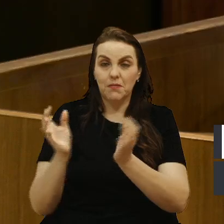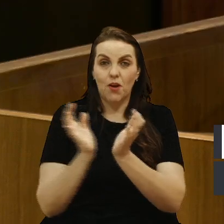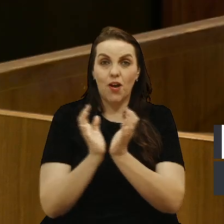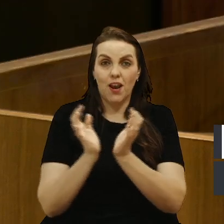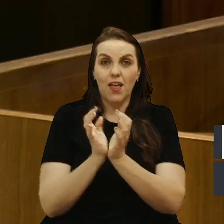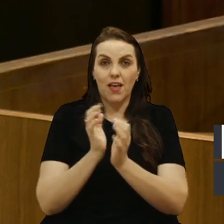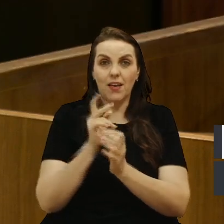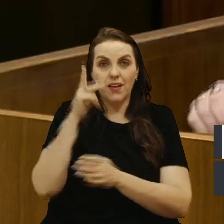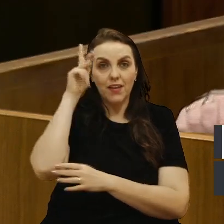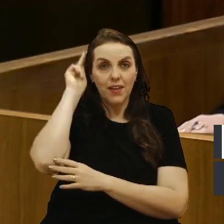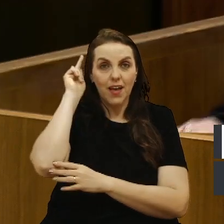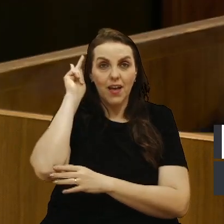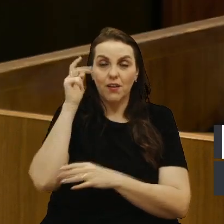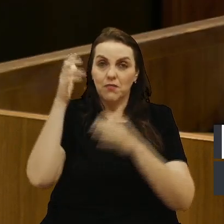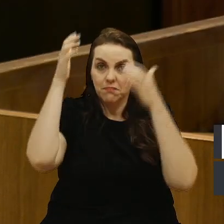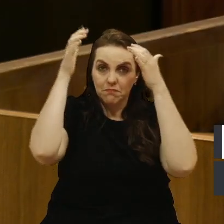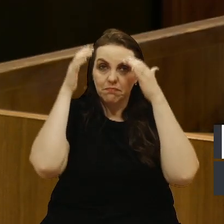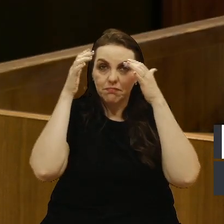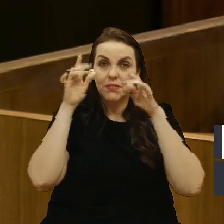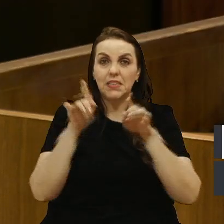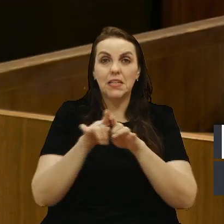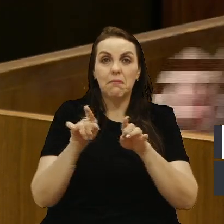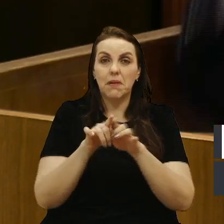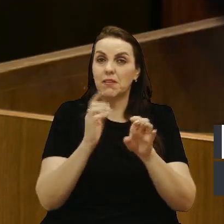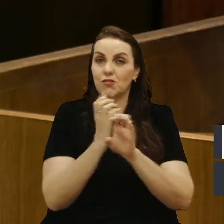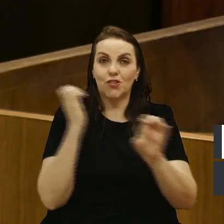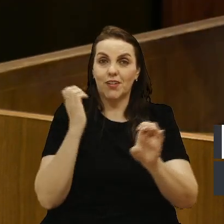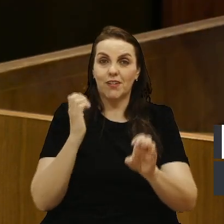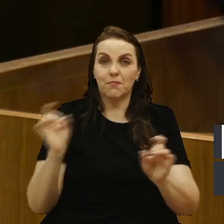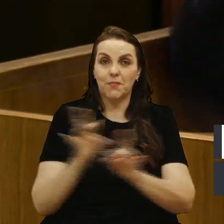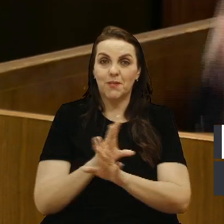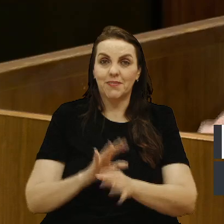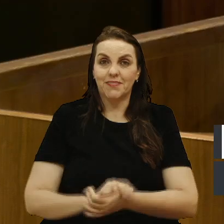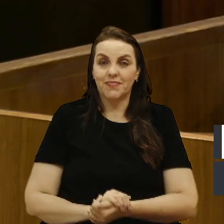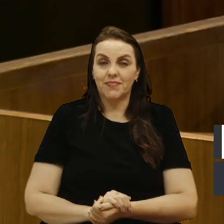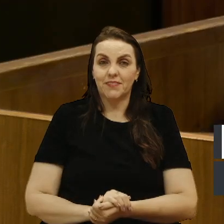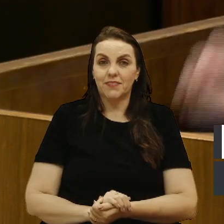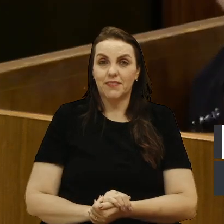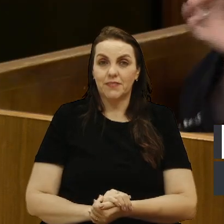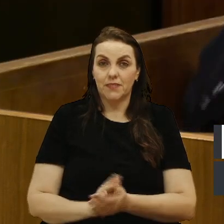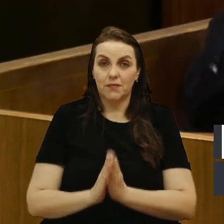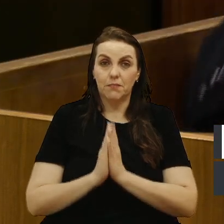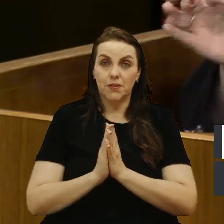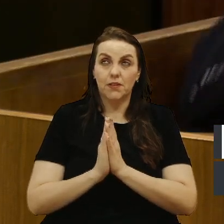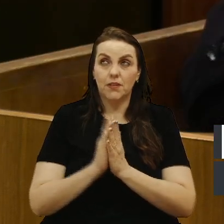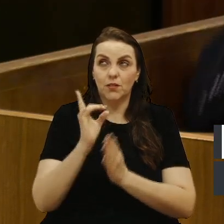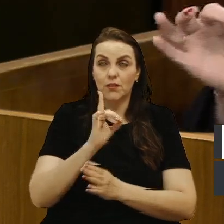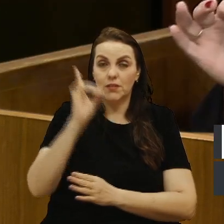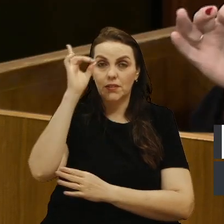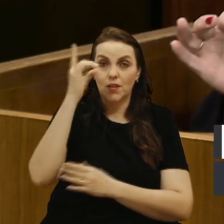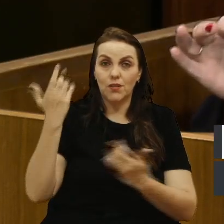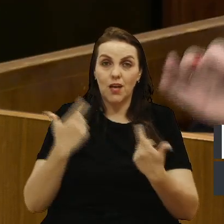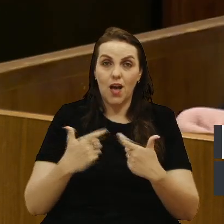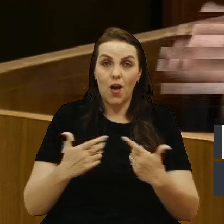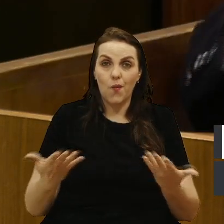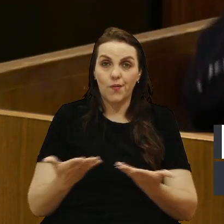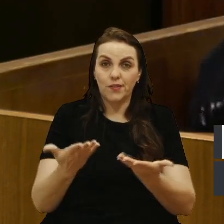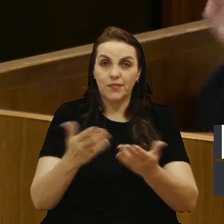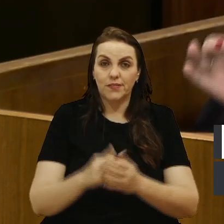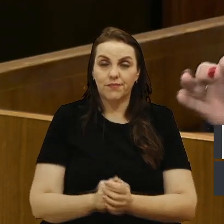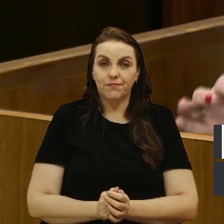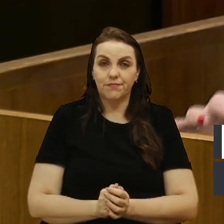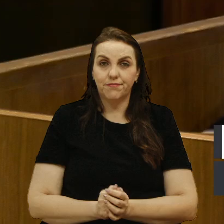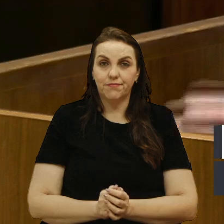ele coloca o capacete e também é engenheiro. Pelo amor de Deus, aonde a gente está? A